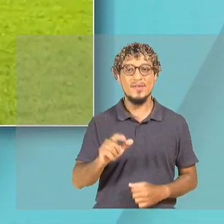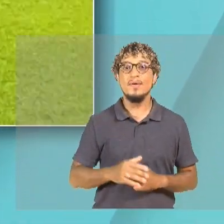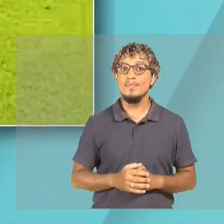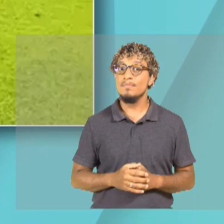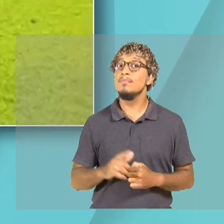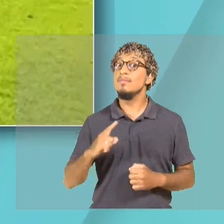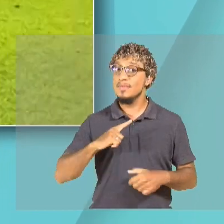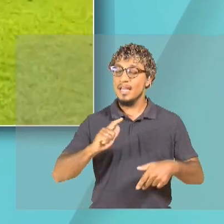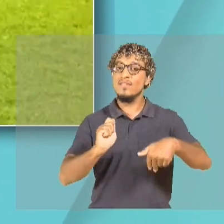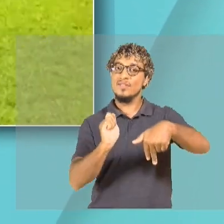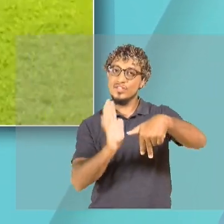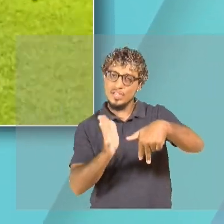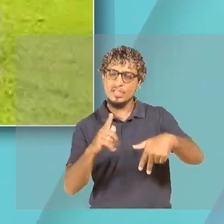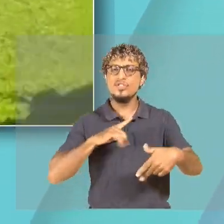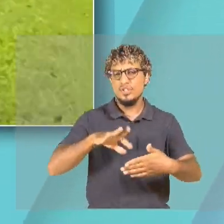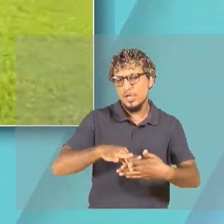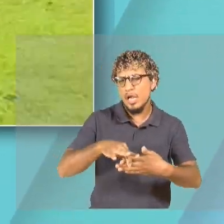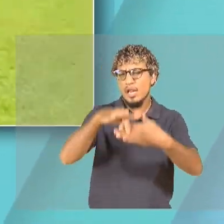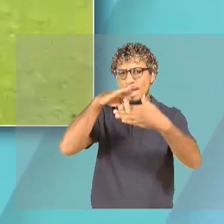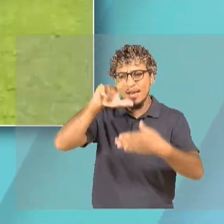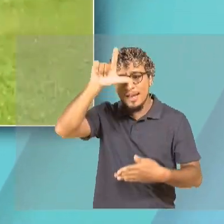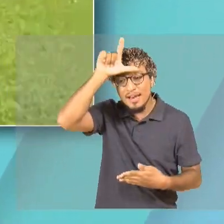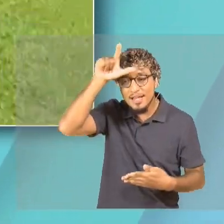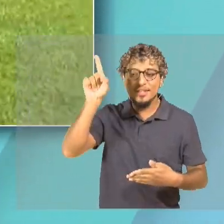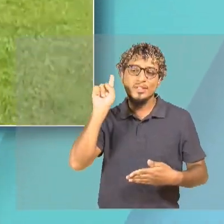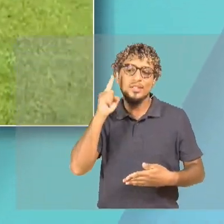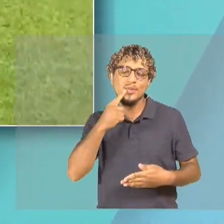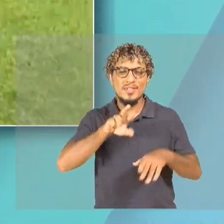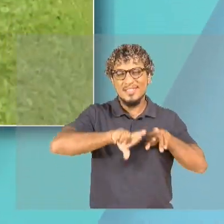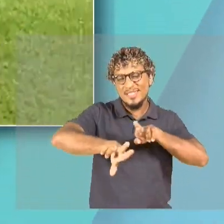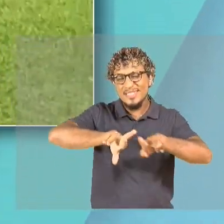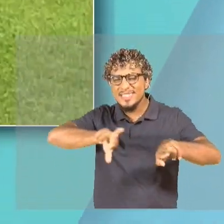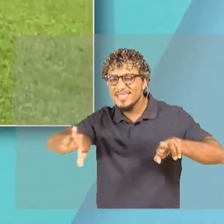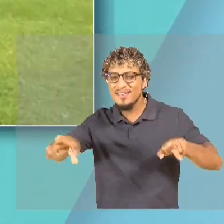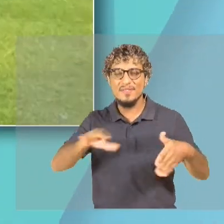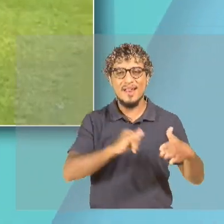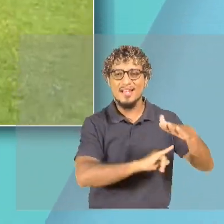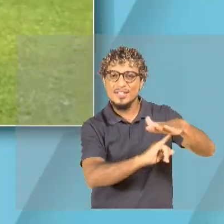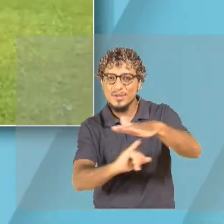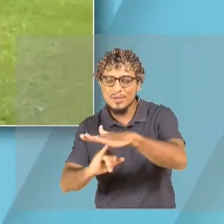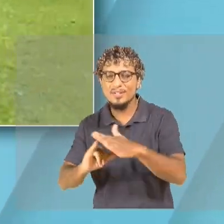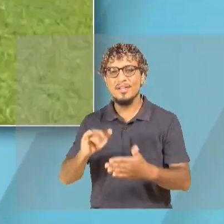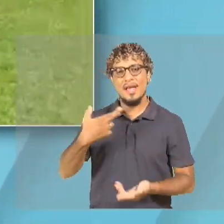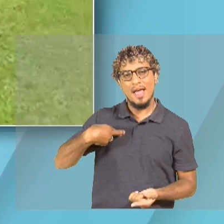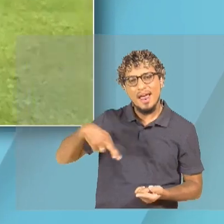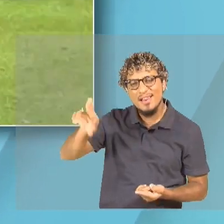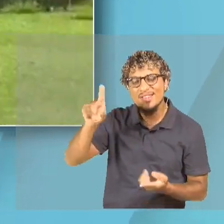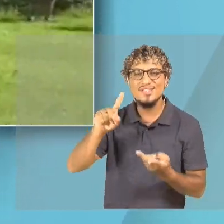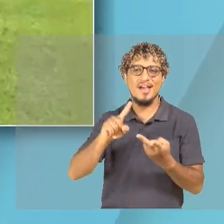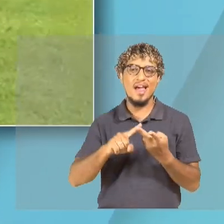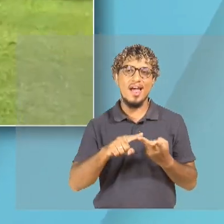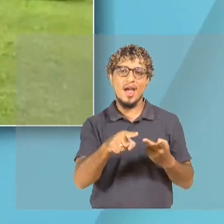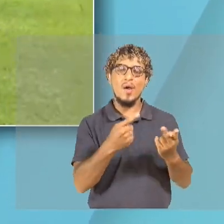gincana foi promovida por um grupo de líderes surdos de diferentes instituições, religiosas, educacionais e